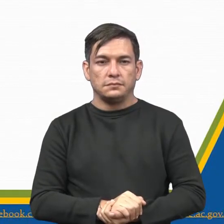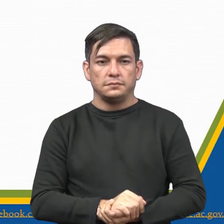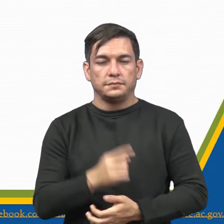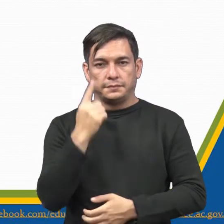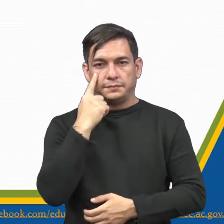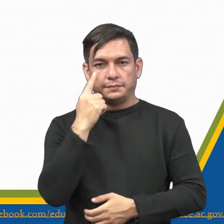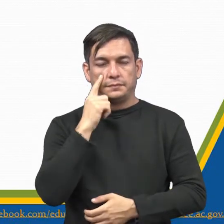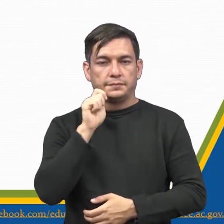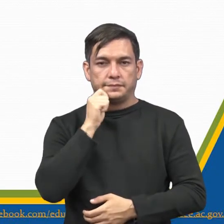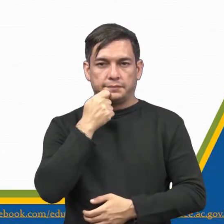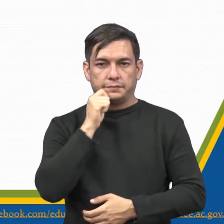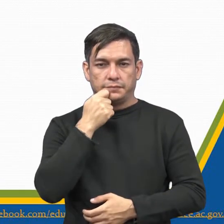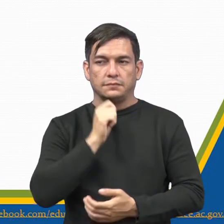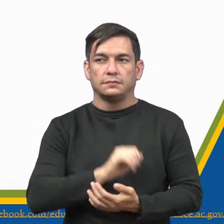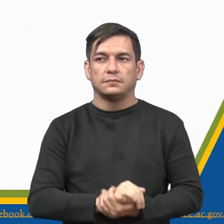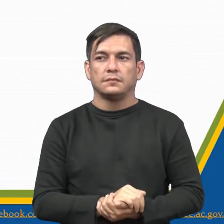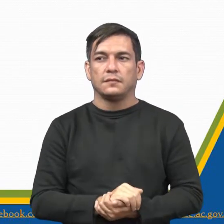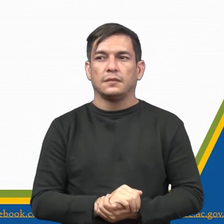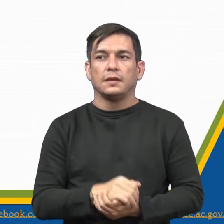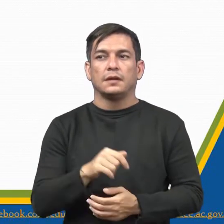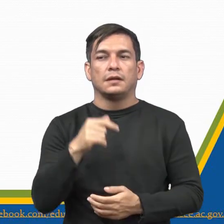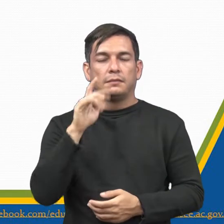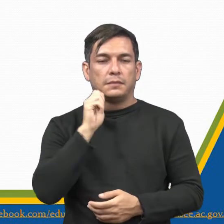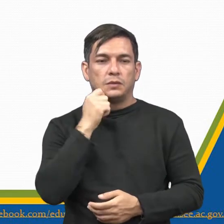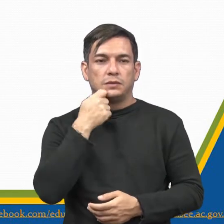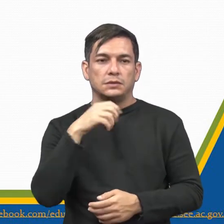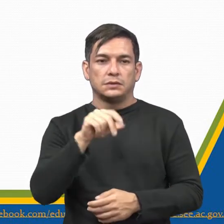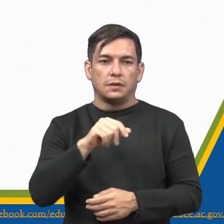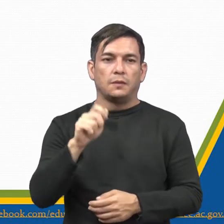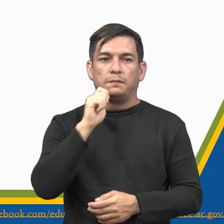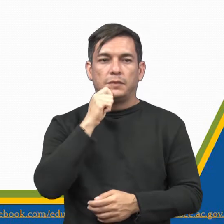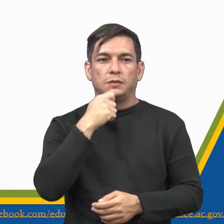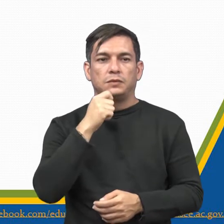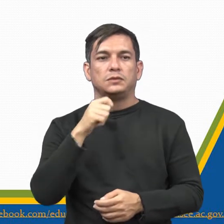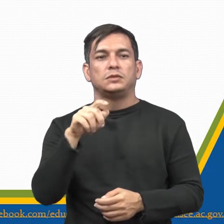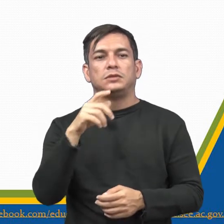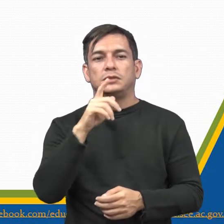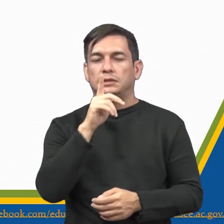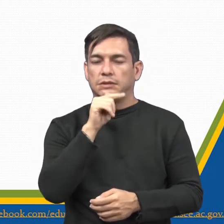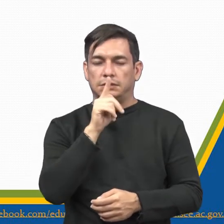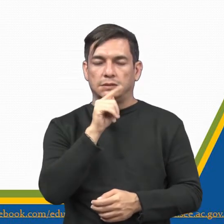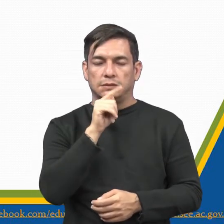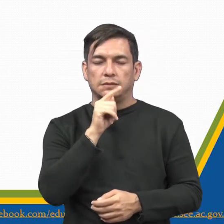Olha só o pão. Quem quer pão de sal, pão de bico, pão de água,